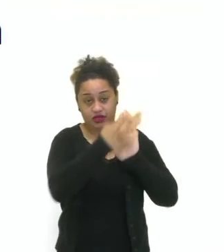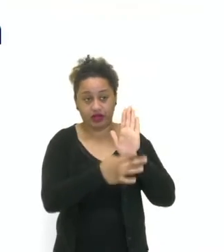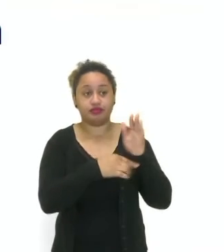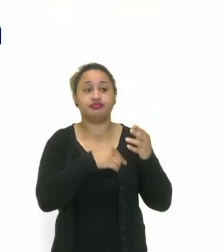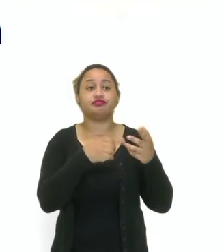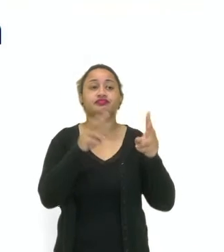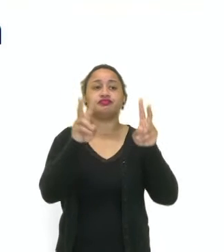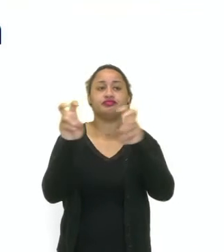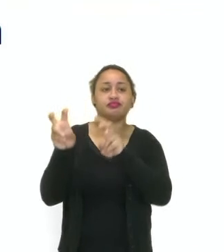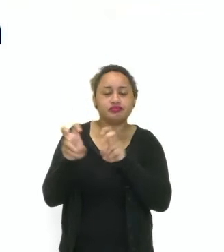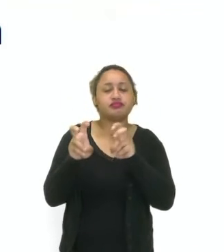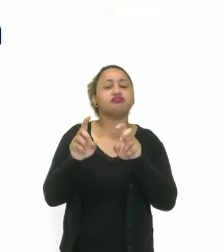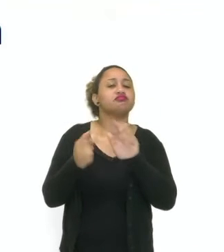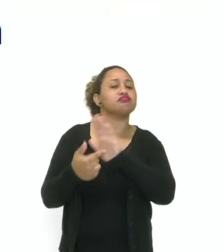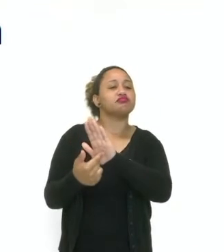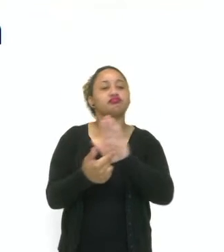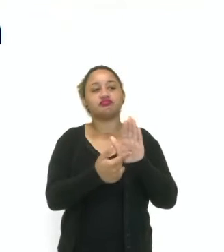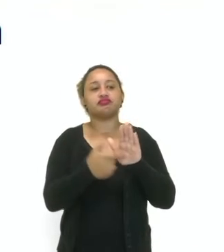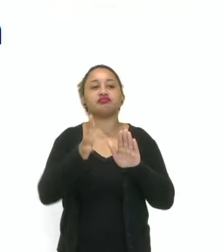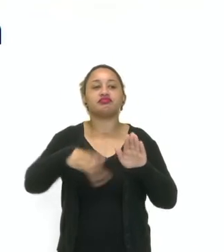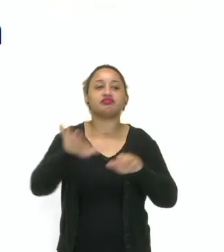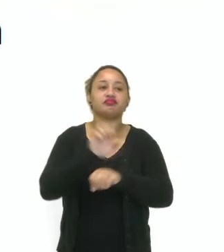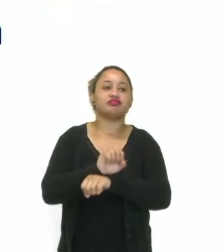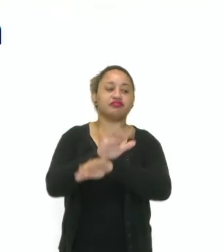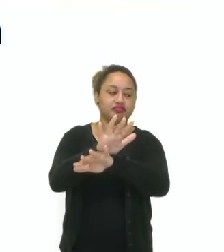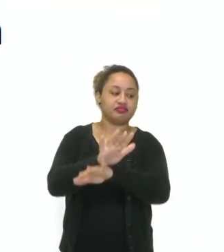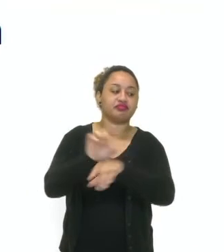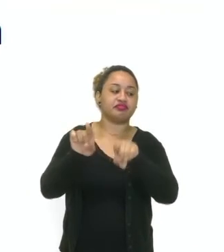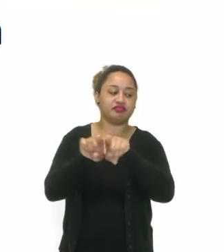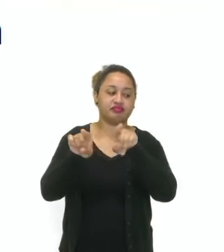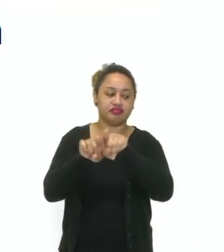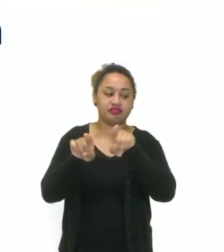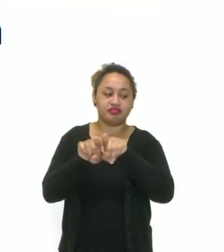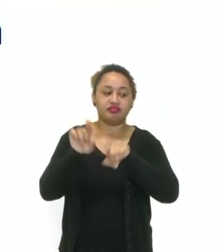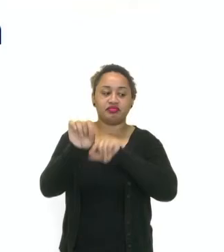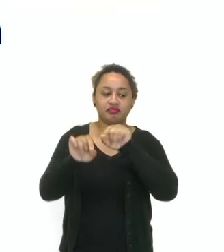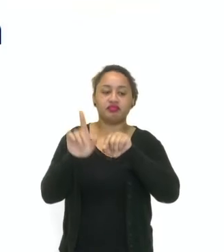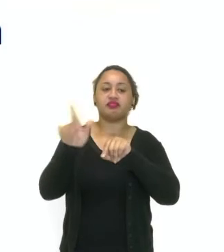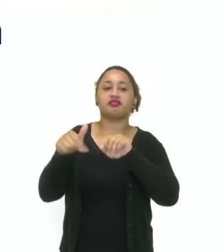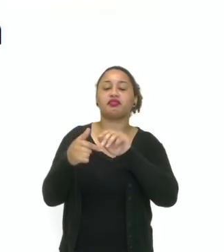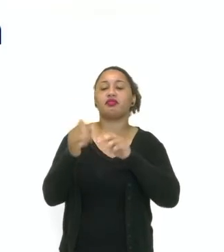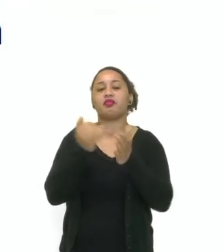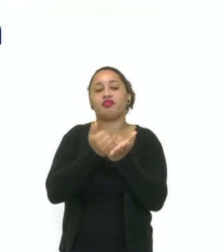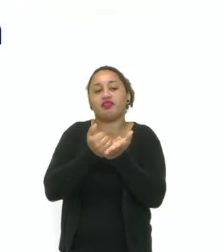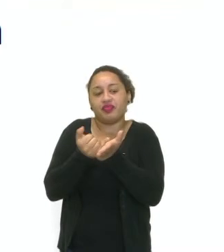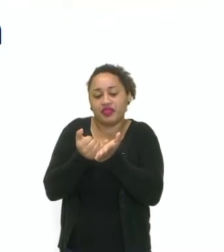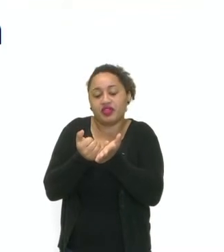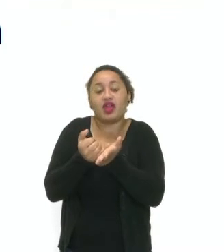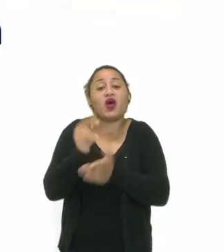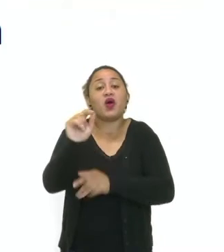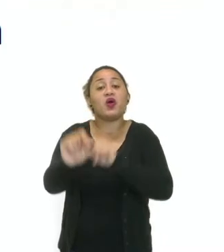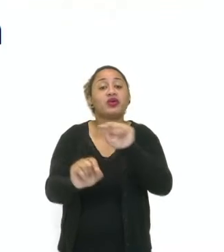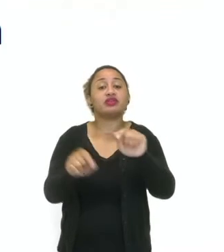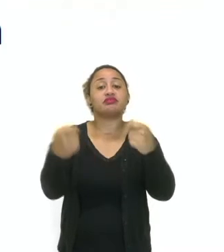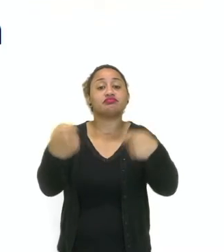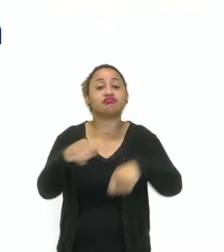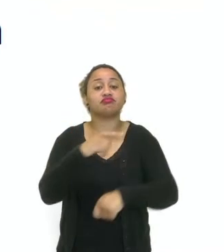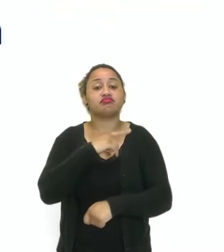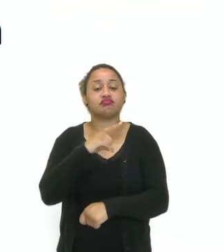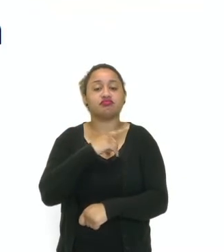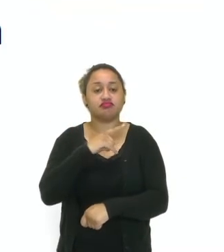assuntos que são apresentados na mídia e também na introdução, o que eu vou fazer?